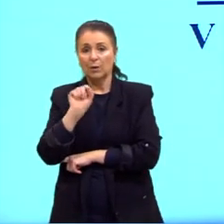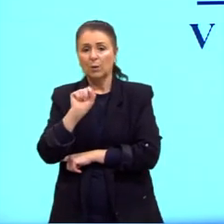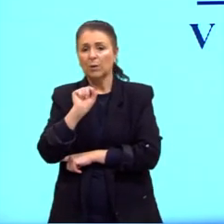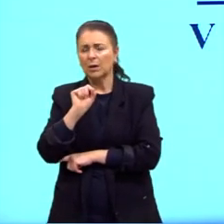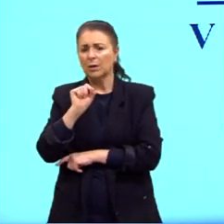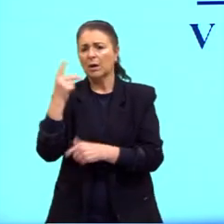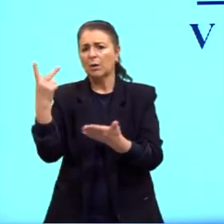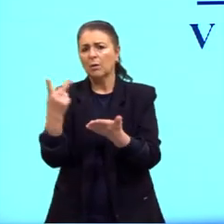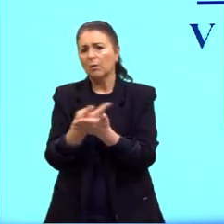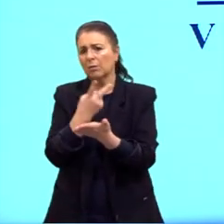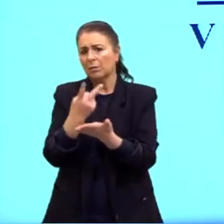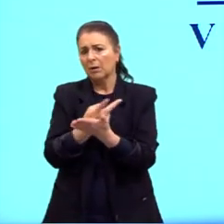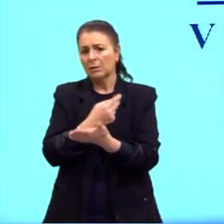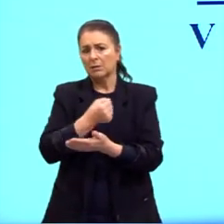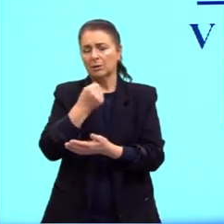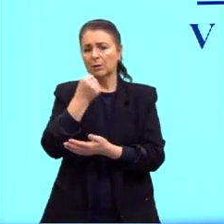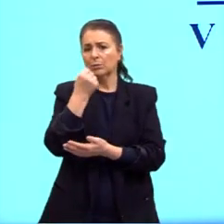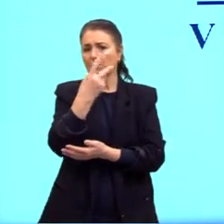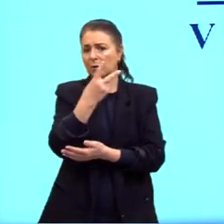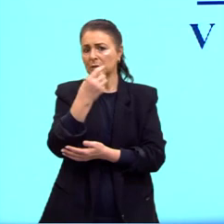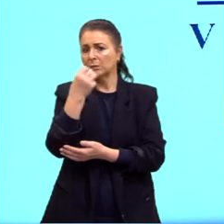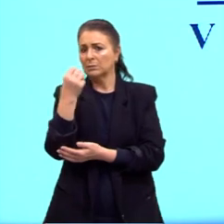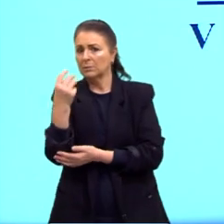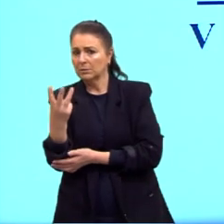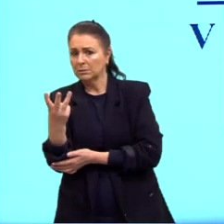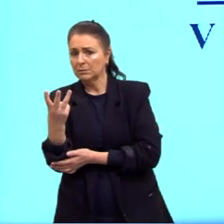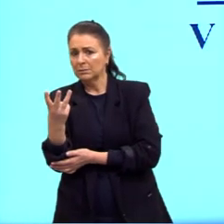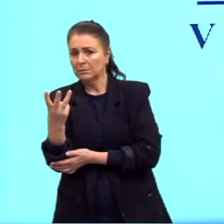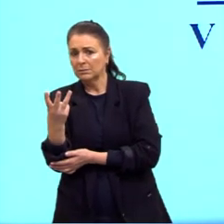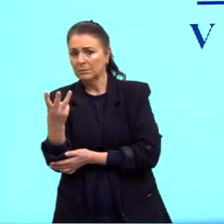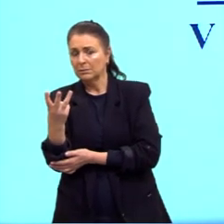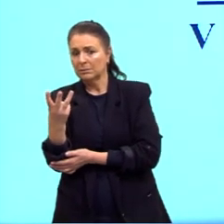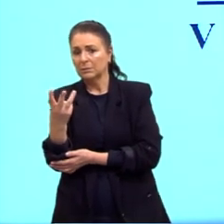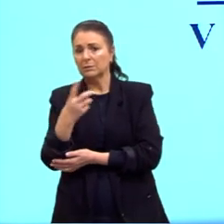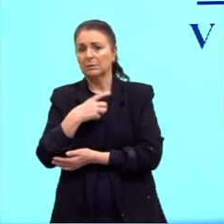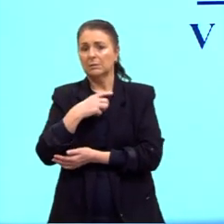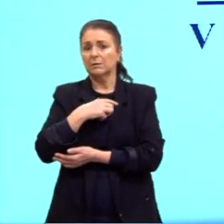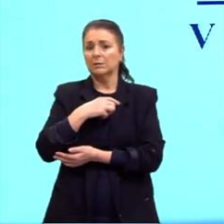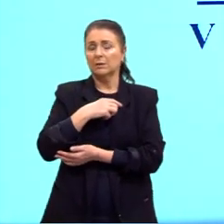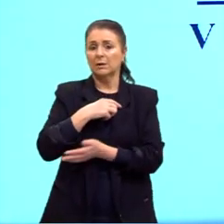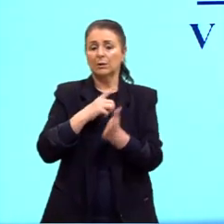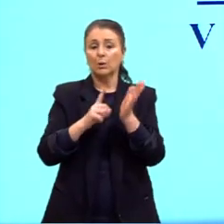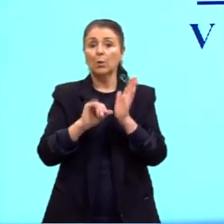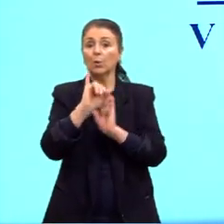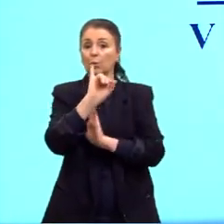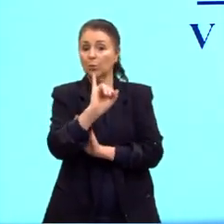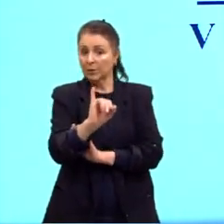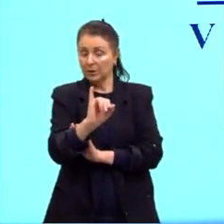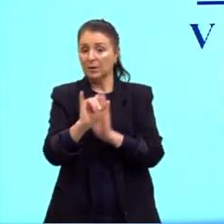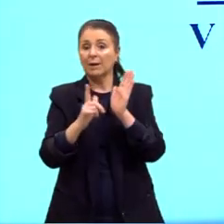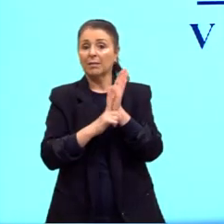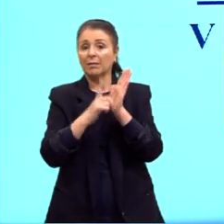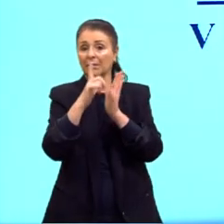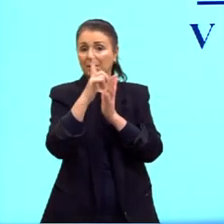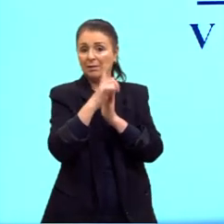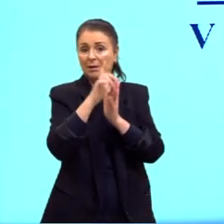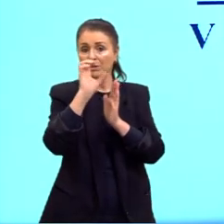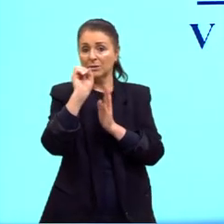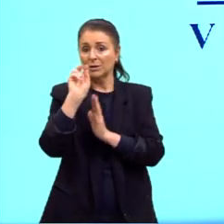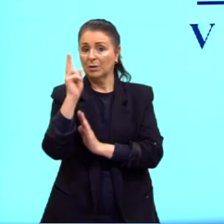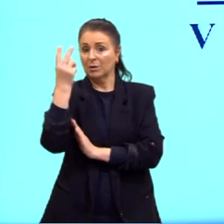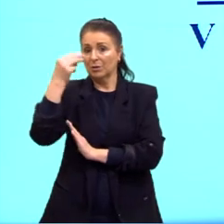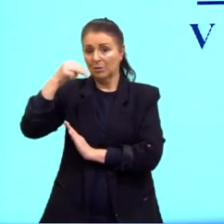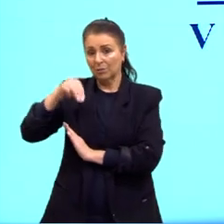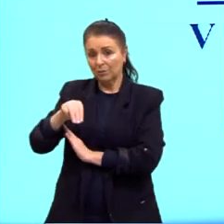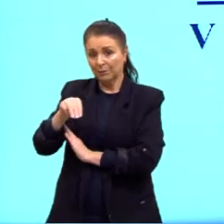NO2 no3 a mesma coisa a gente vai ter né Um item da Lady on aplicado em cada um aqui nesses